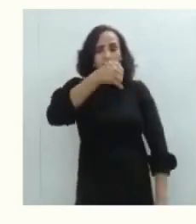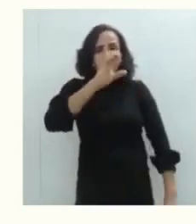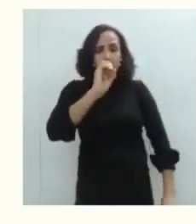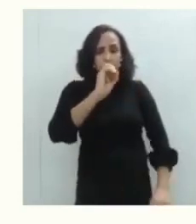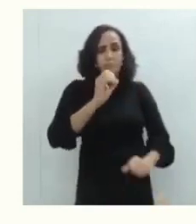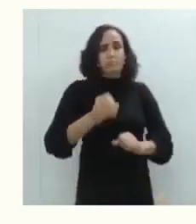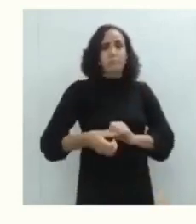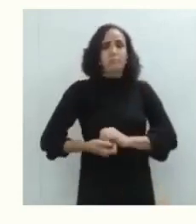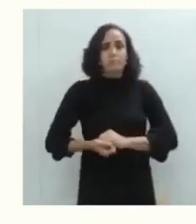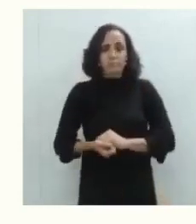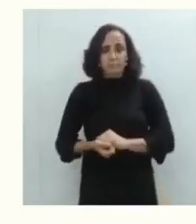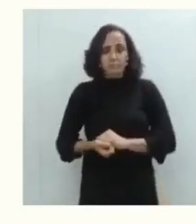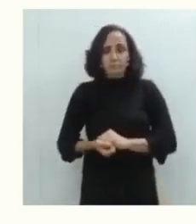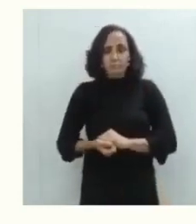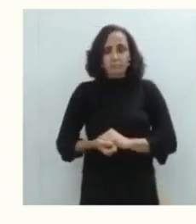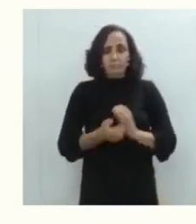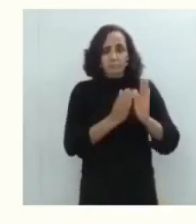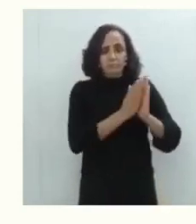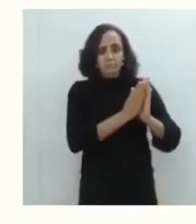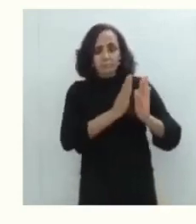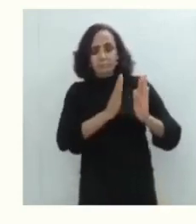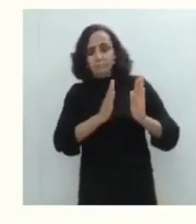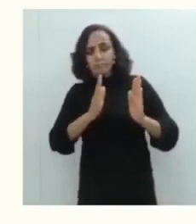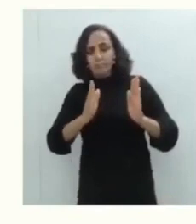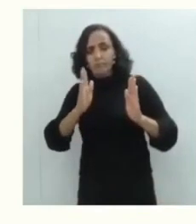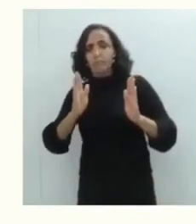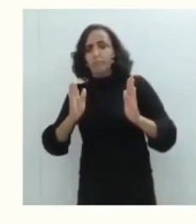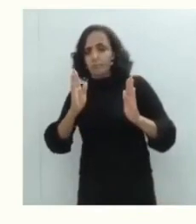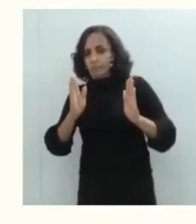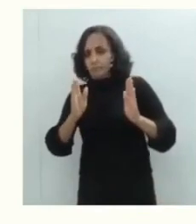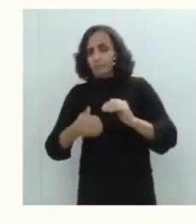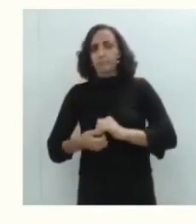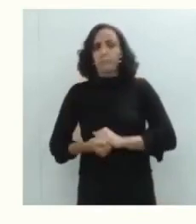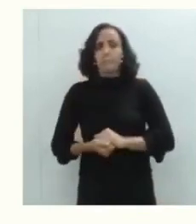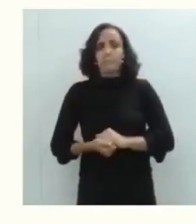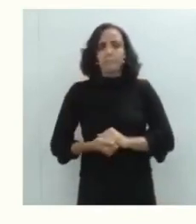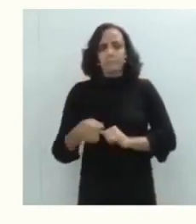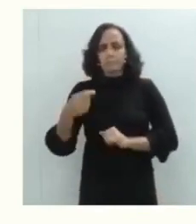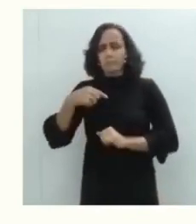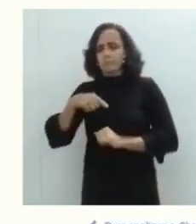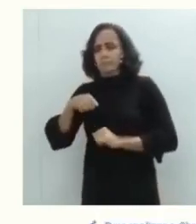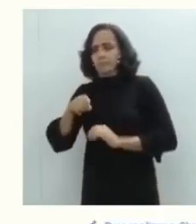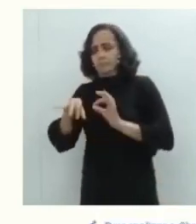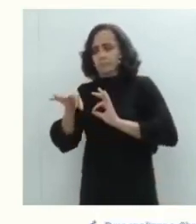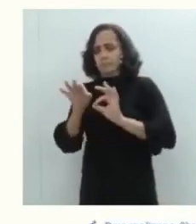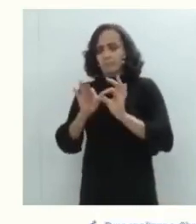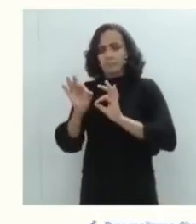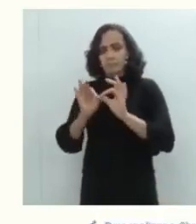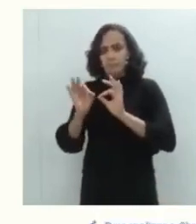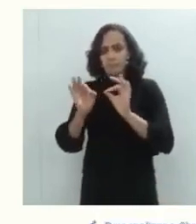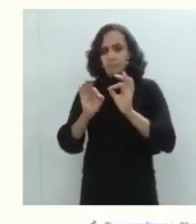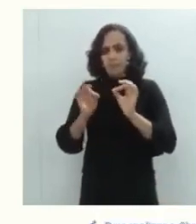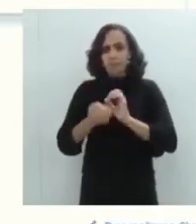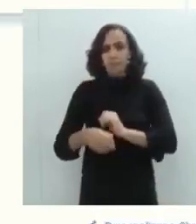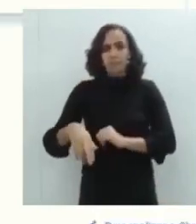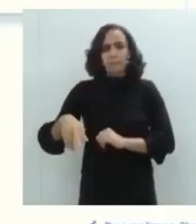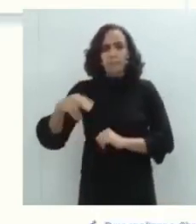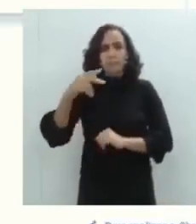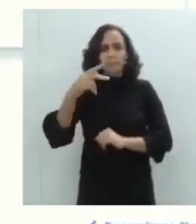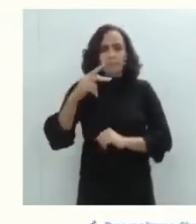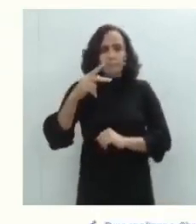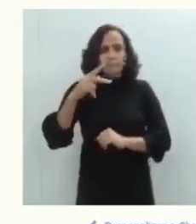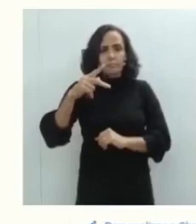endereço da barra. Tá? Se eu for lá no PHP MyAdmin, vamos lá ver,